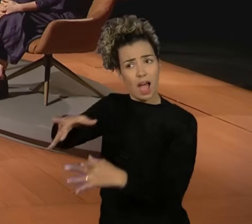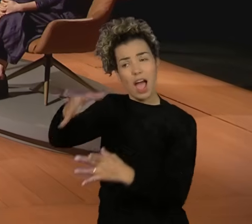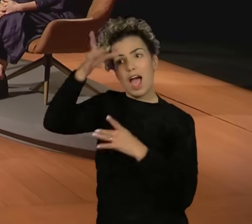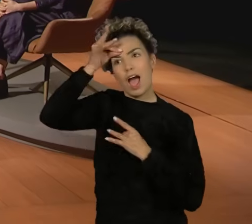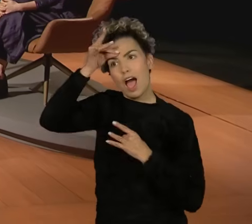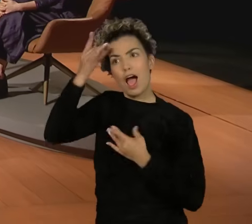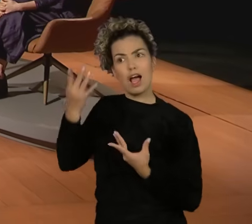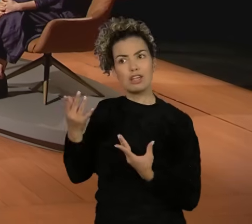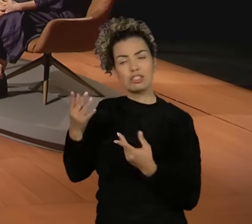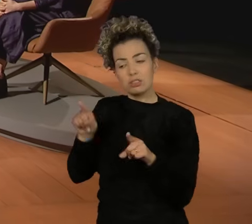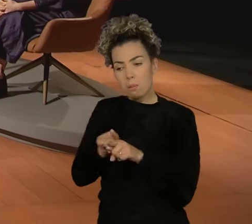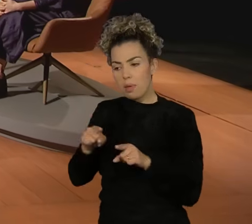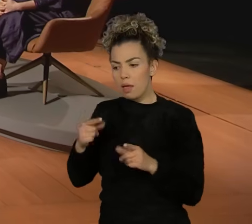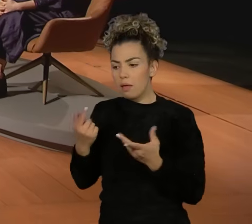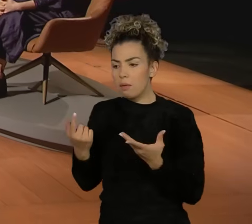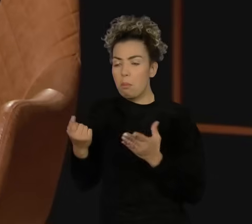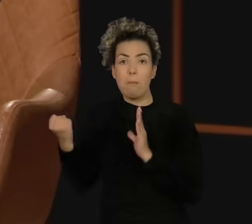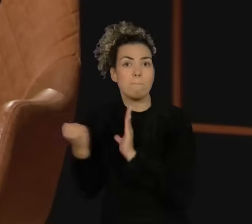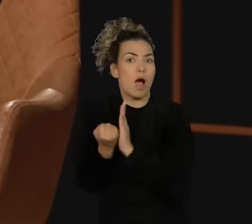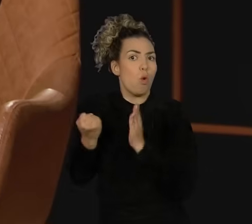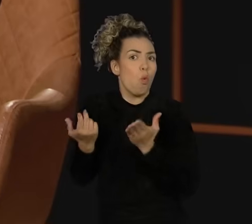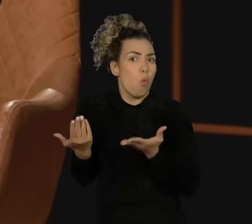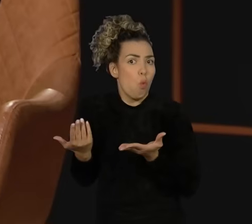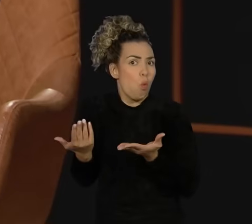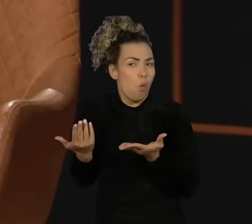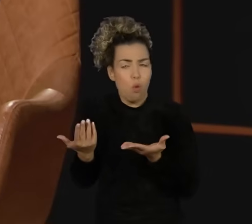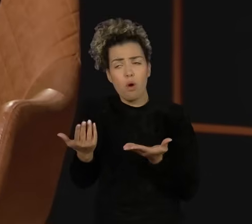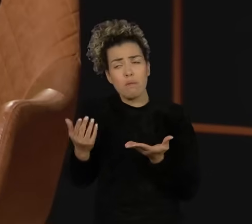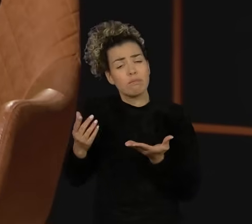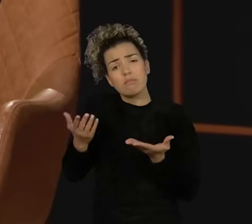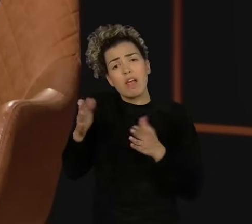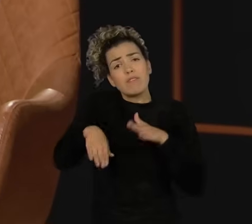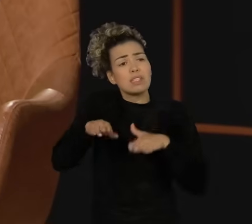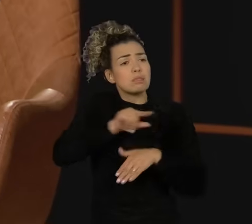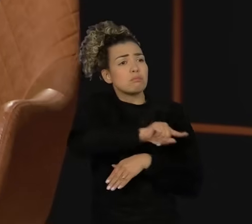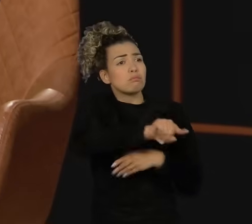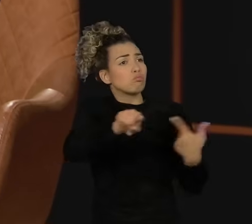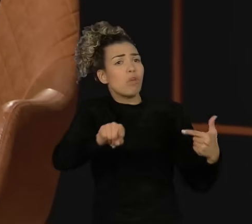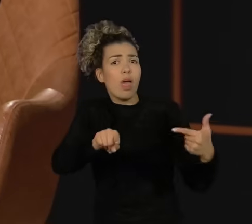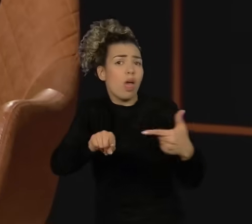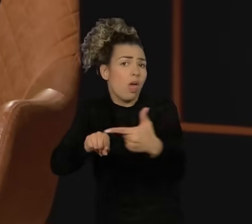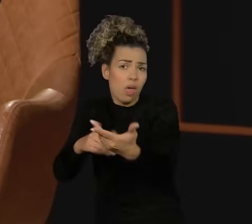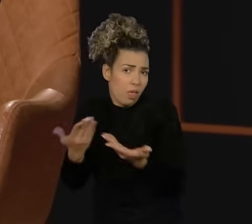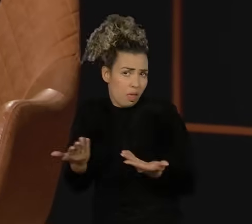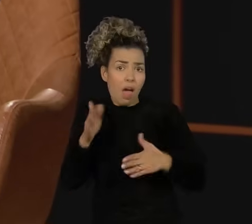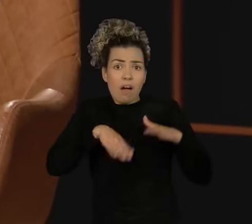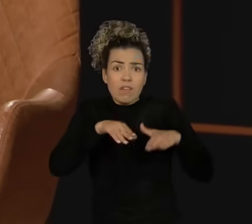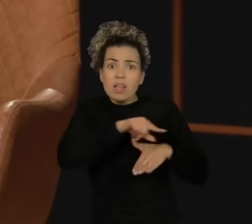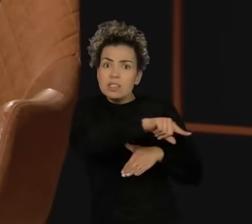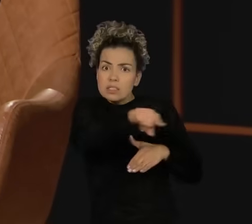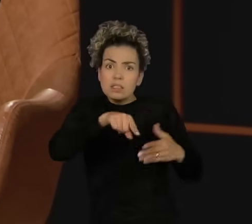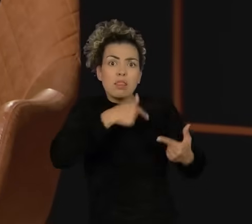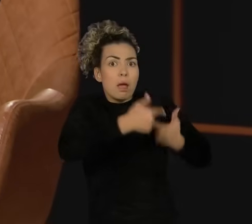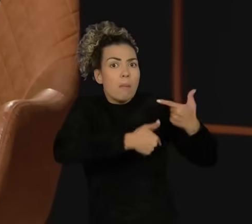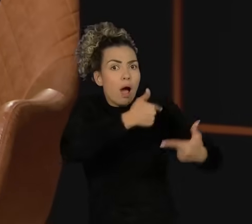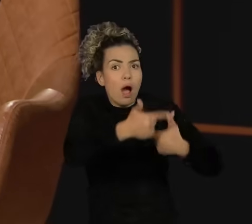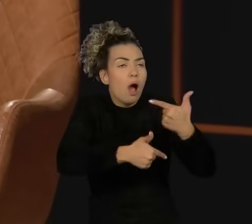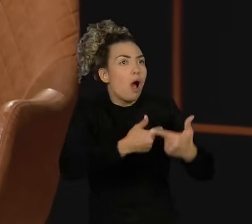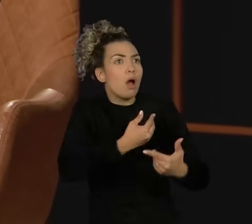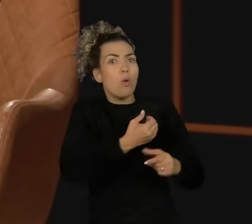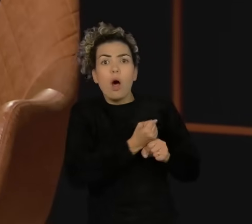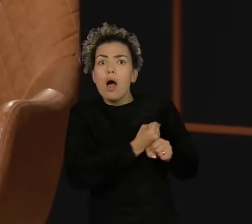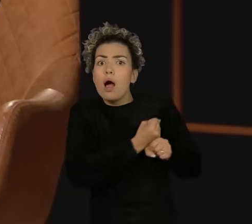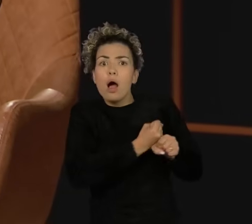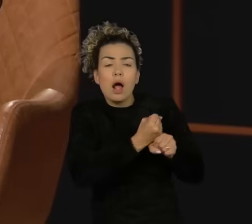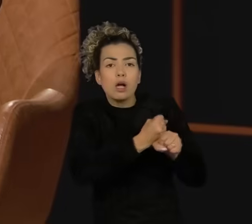marcar desse jeito é tão raro, né? Assim, tem gente que passa uma carreira inteira uma vida inteira